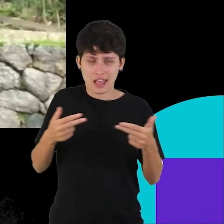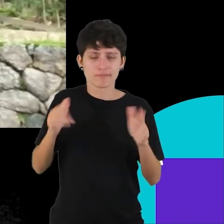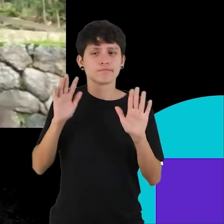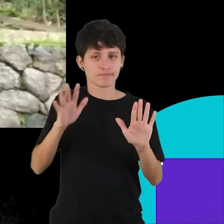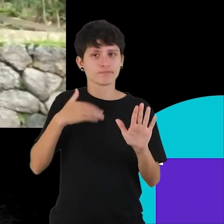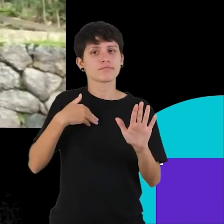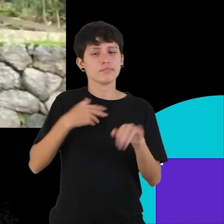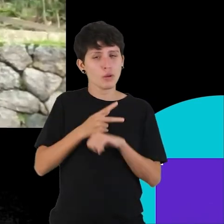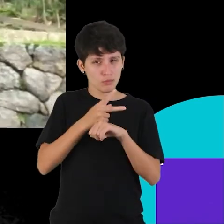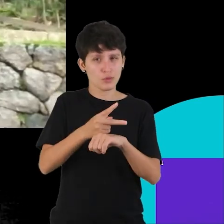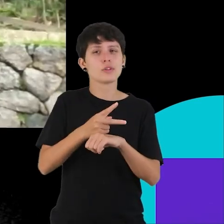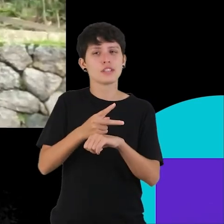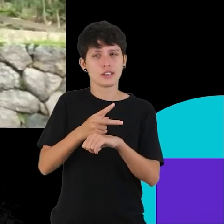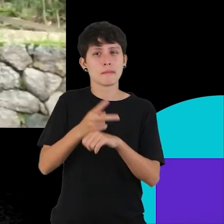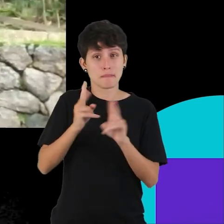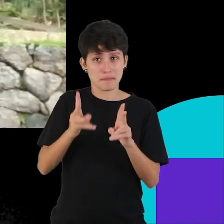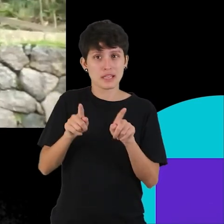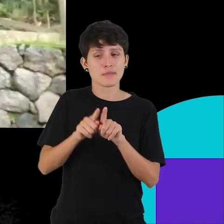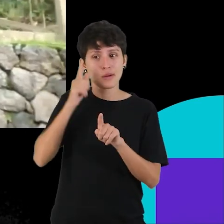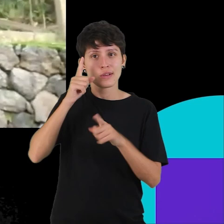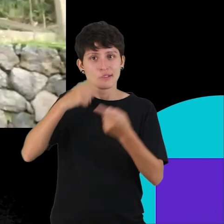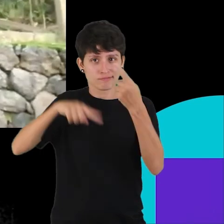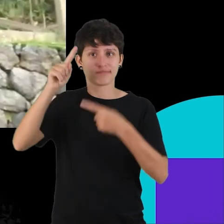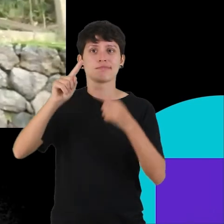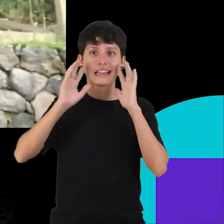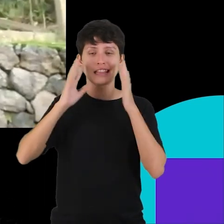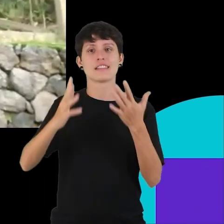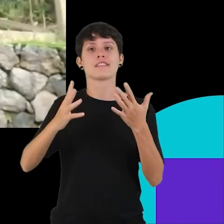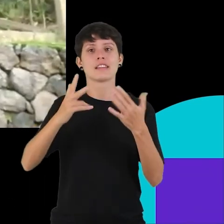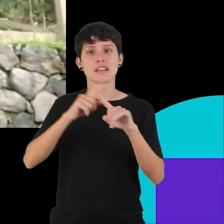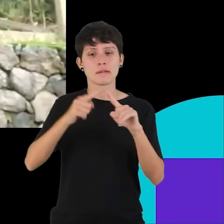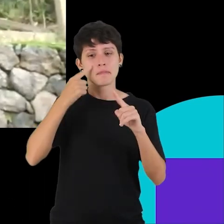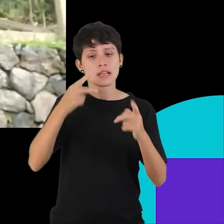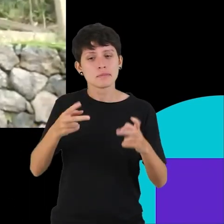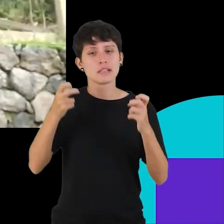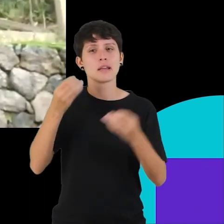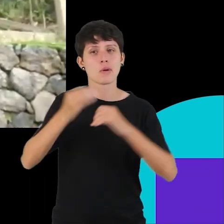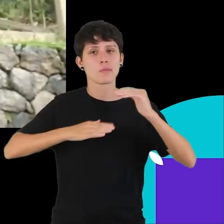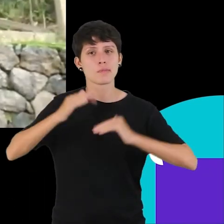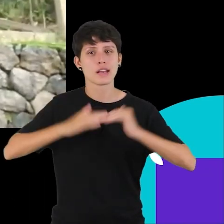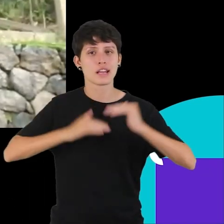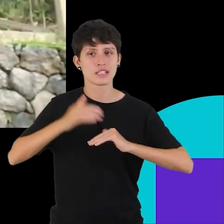como as pessoas podem sair desse ciclo. Uma coisa que a gente identificou, que é uma inovação, mas ela não é